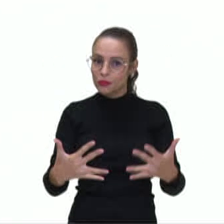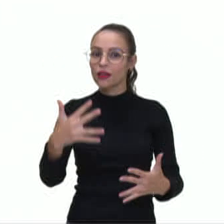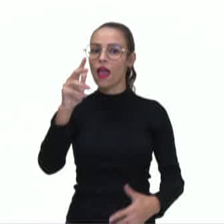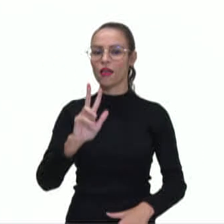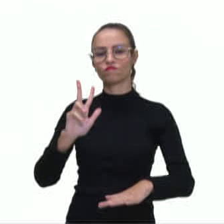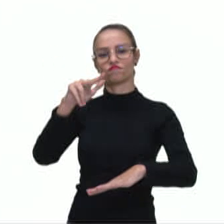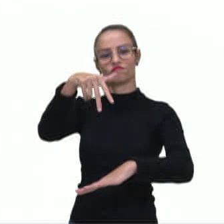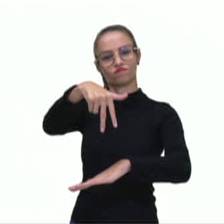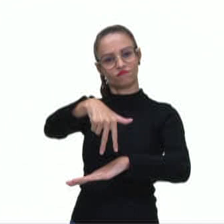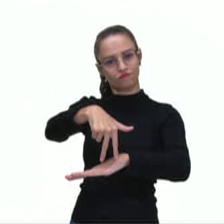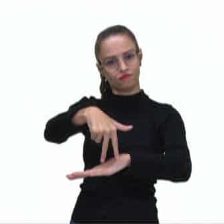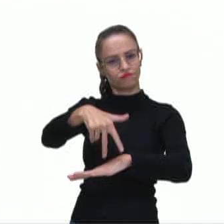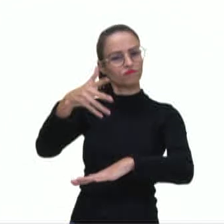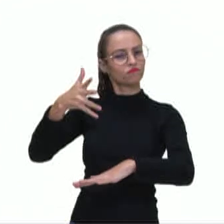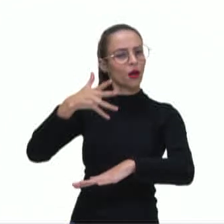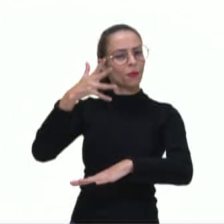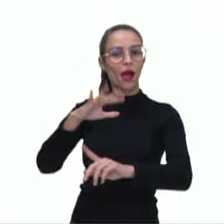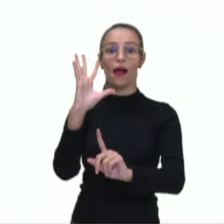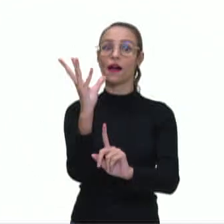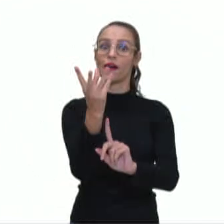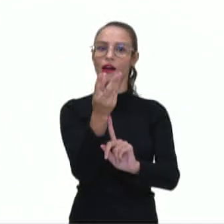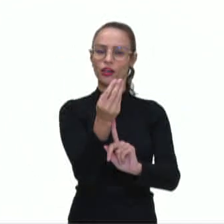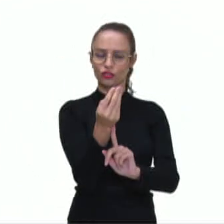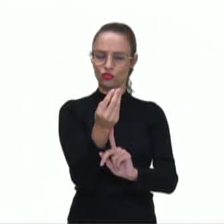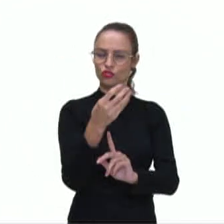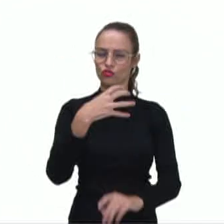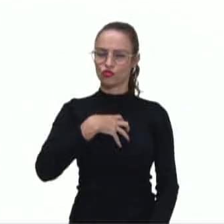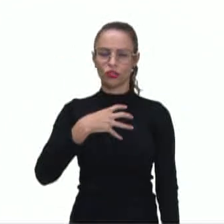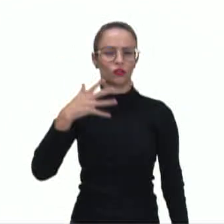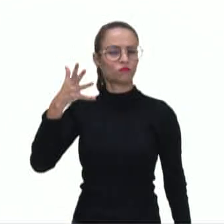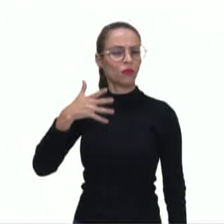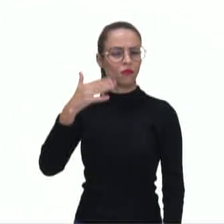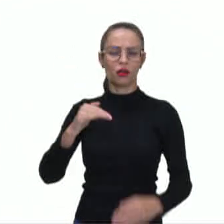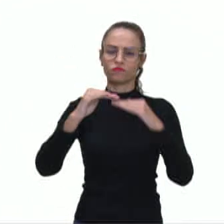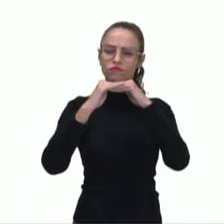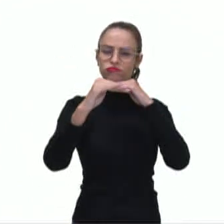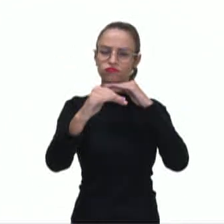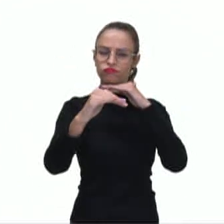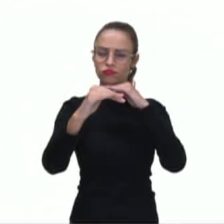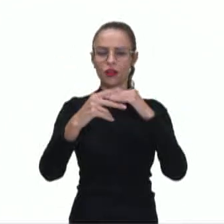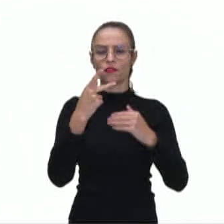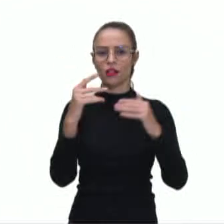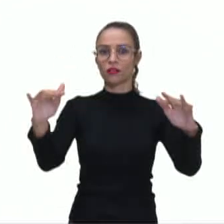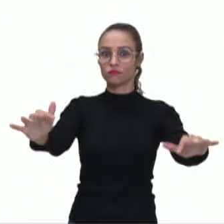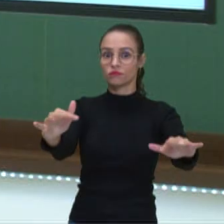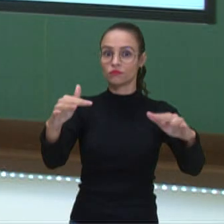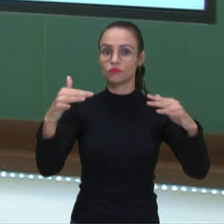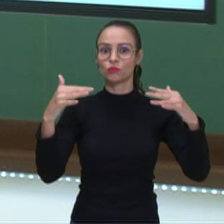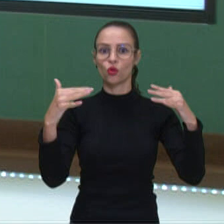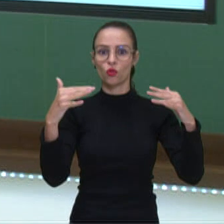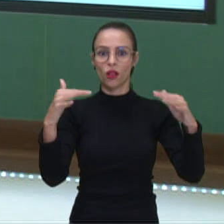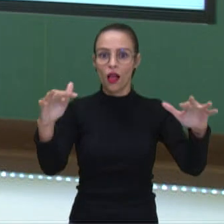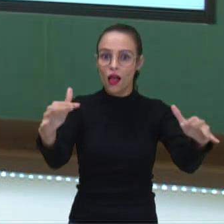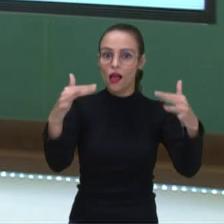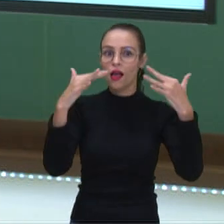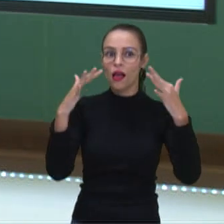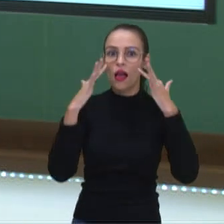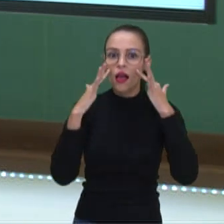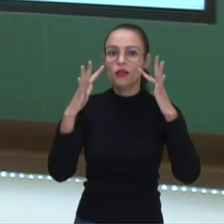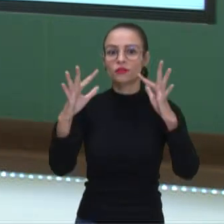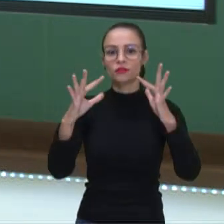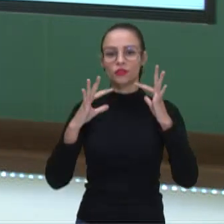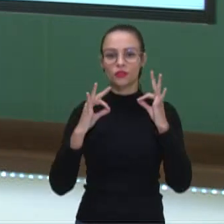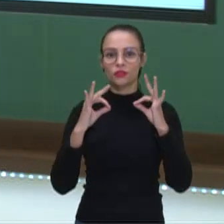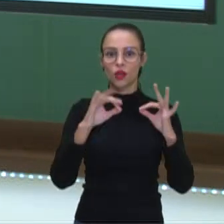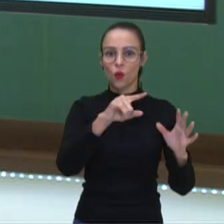em público de forma eloquente. Orar, discursar, falar em público, ganhar a atenção e